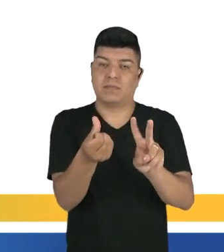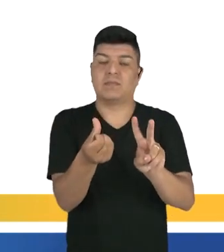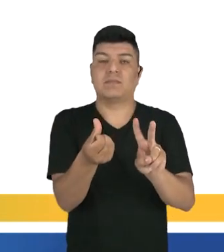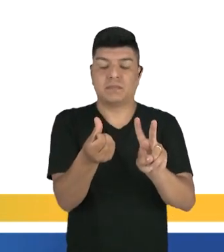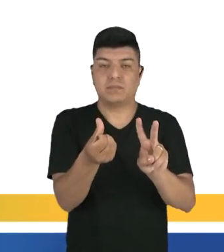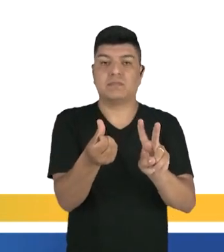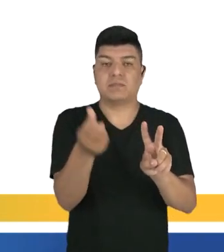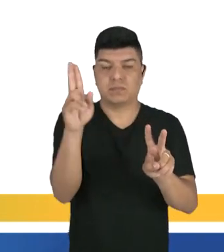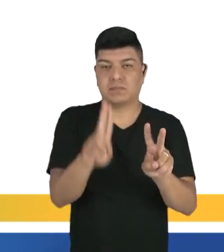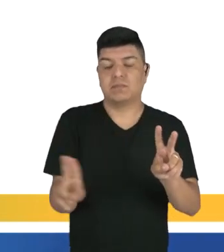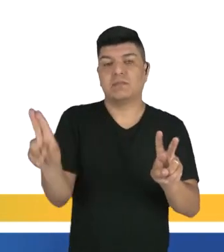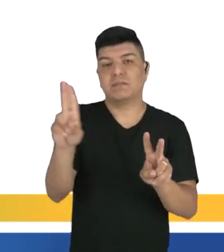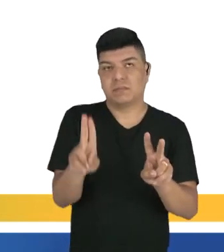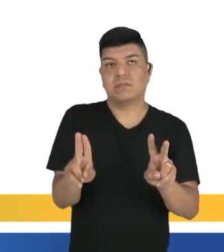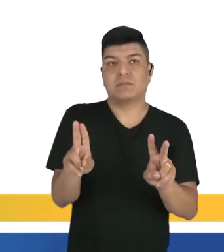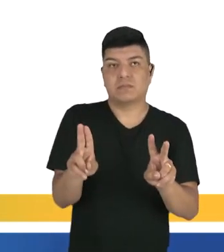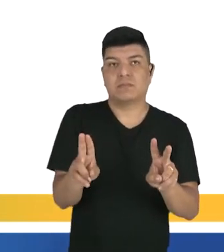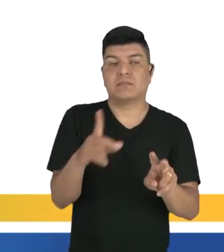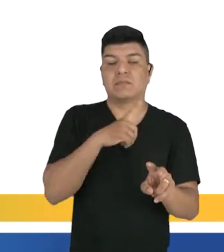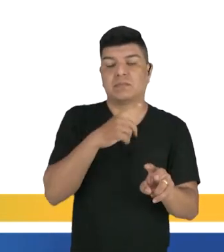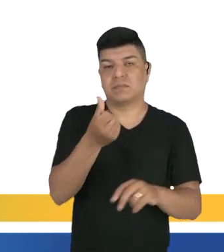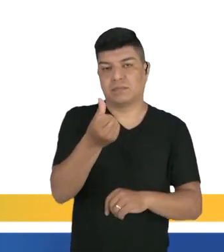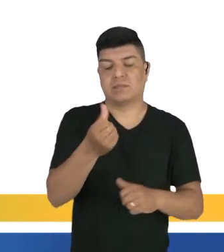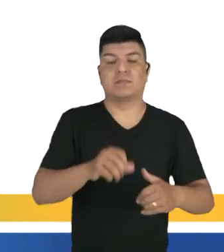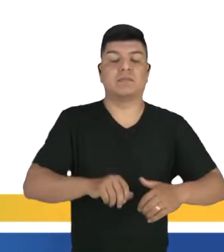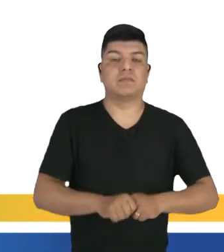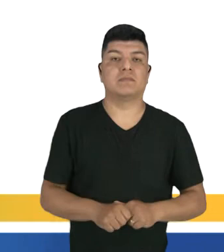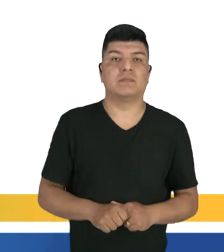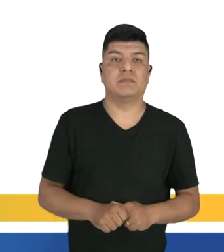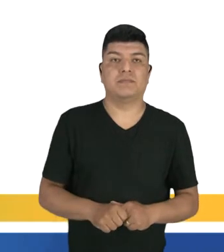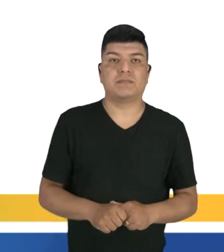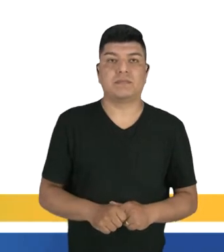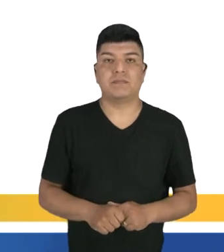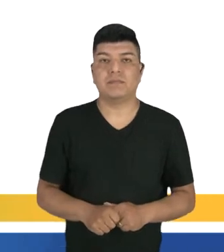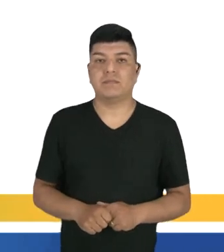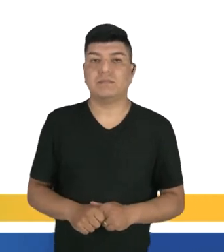primeira propriedade lá dos radicais, a gente obtém 6.